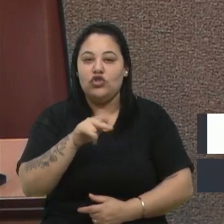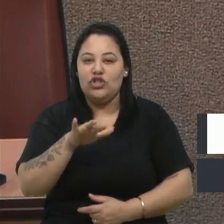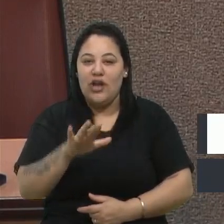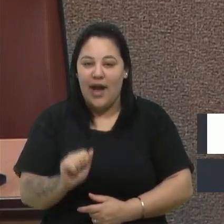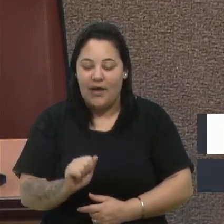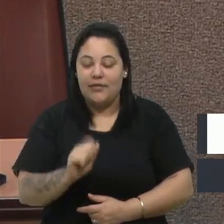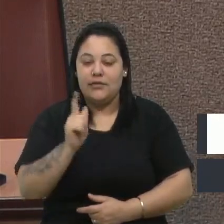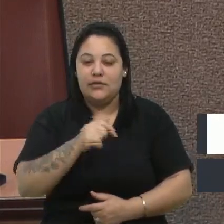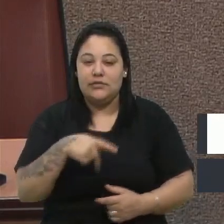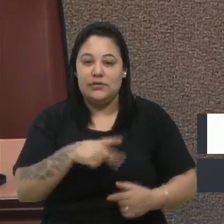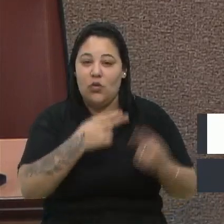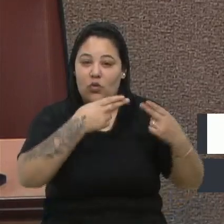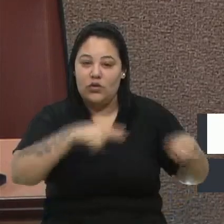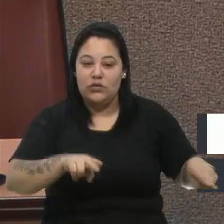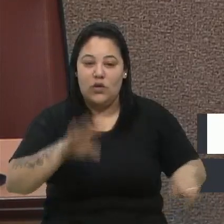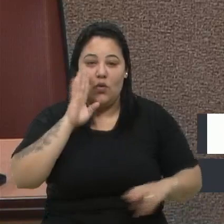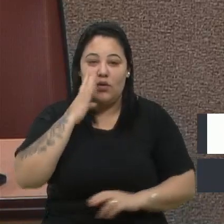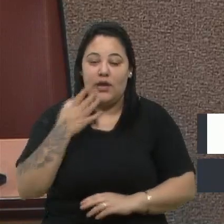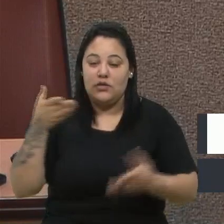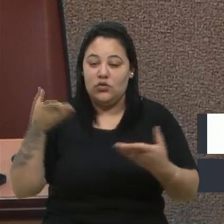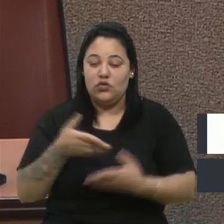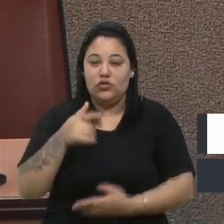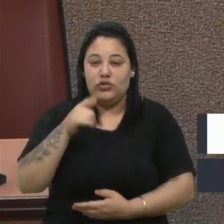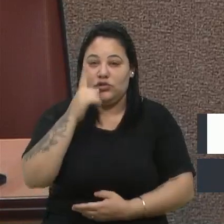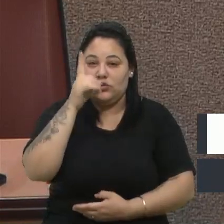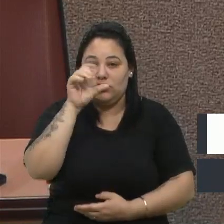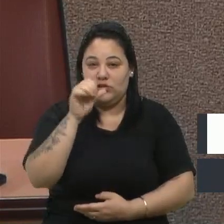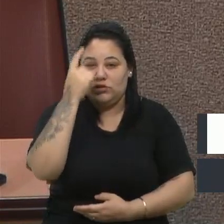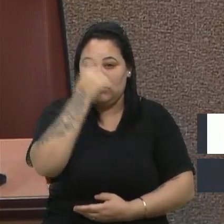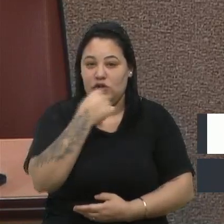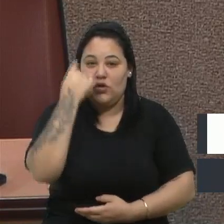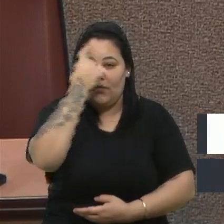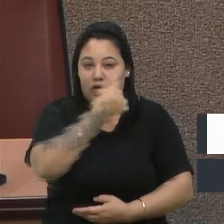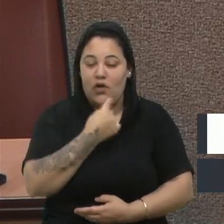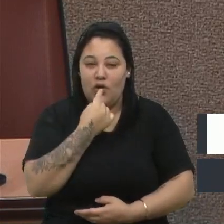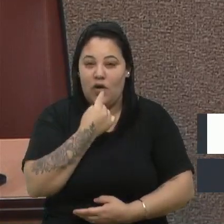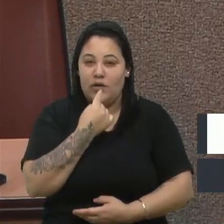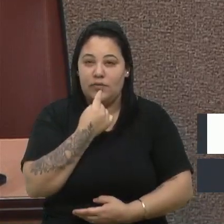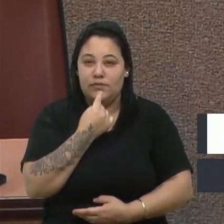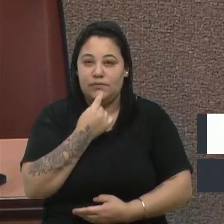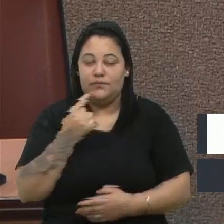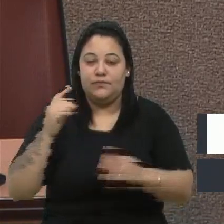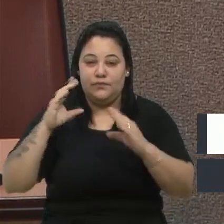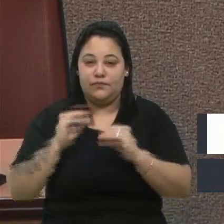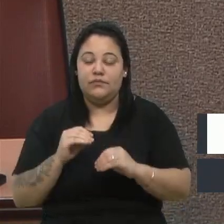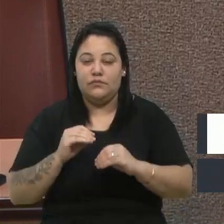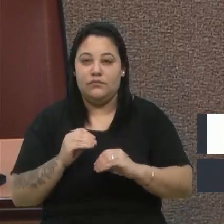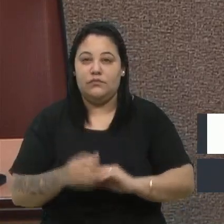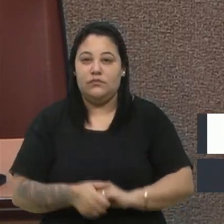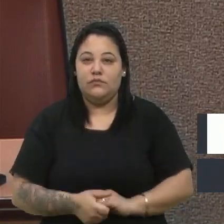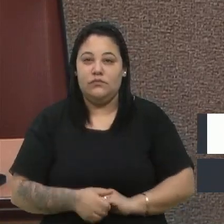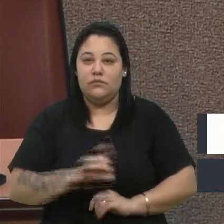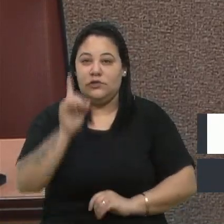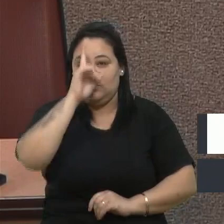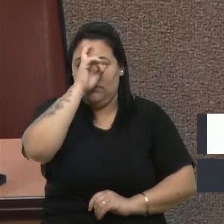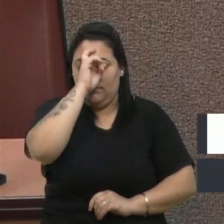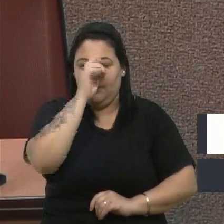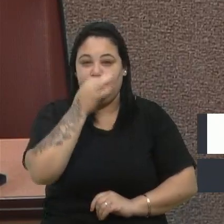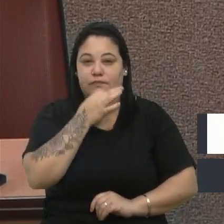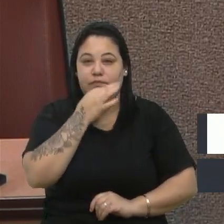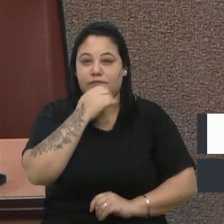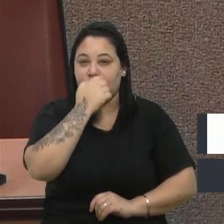hoje, às 19 horas, lá no auditório Ricardo Casara, no Complexo Hospitalar Unimed, em Caxias do